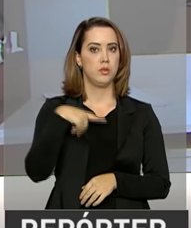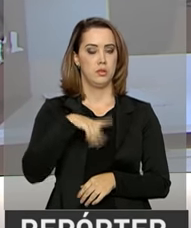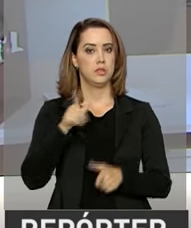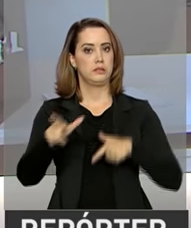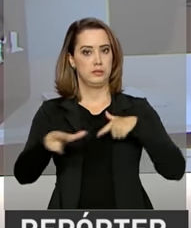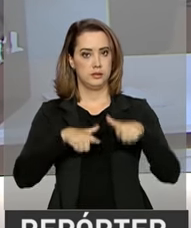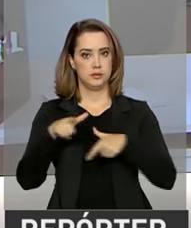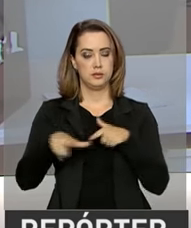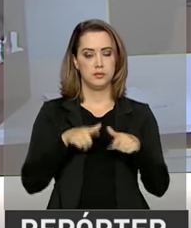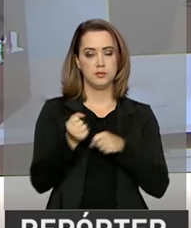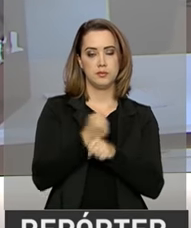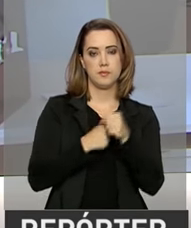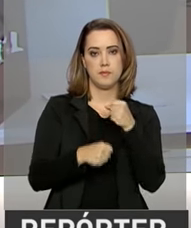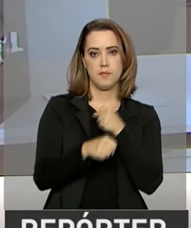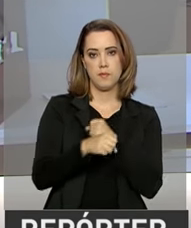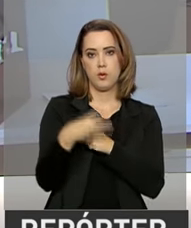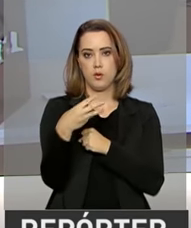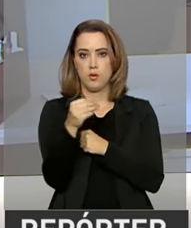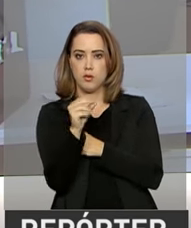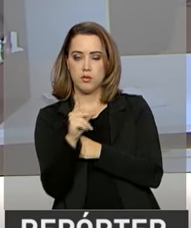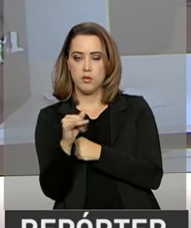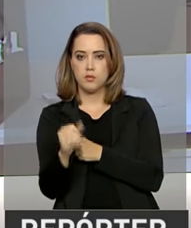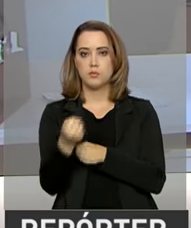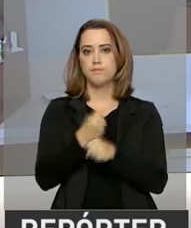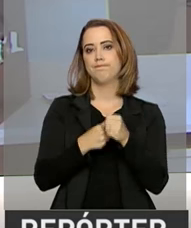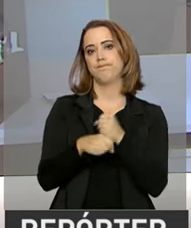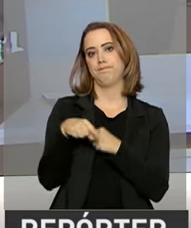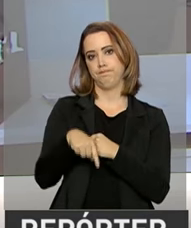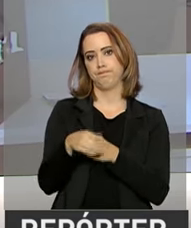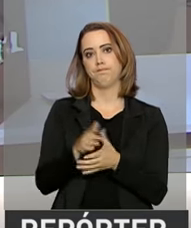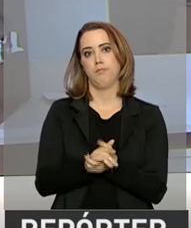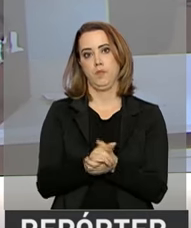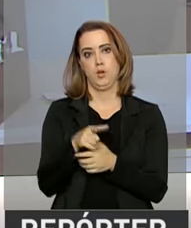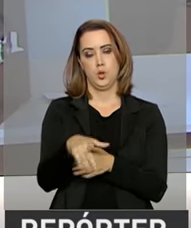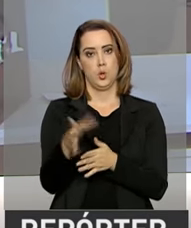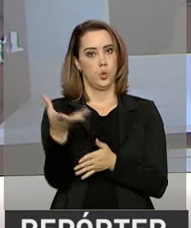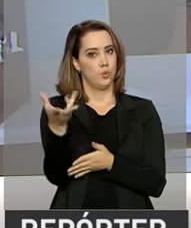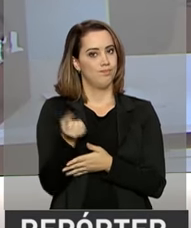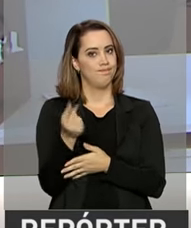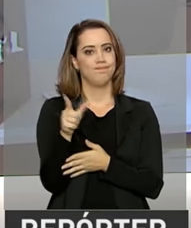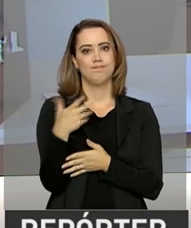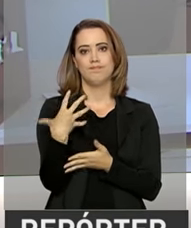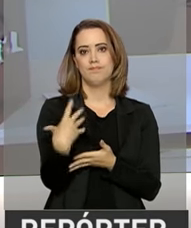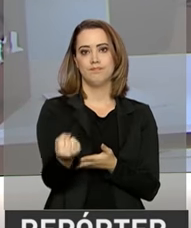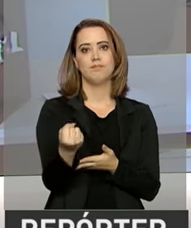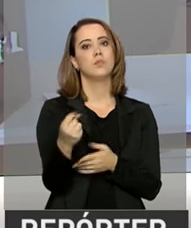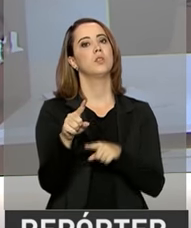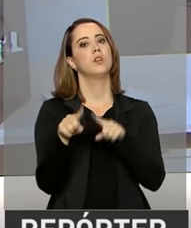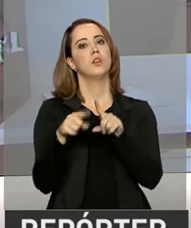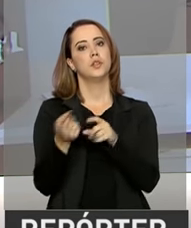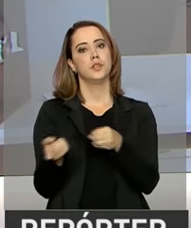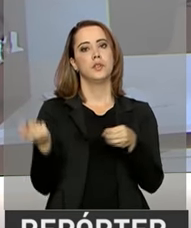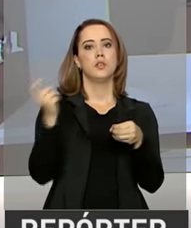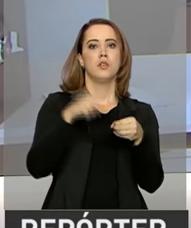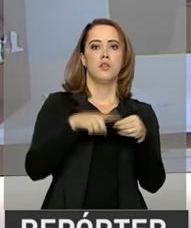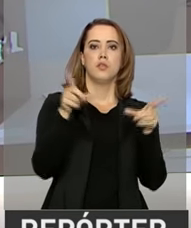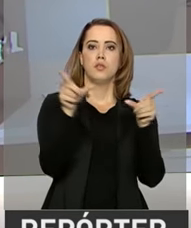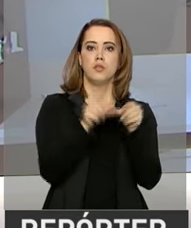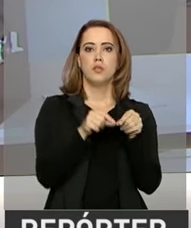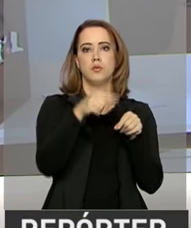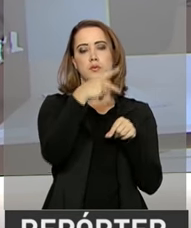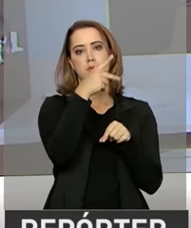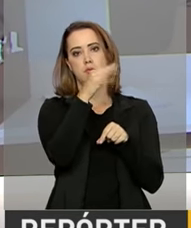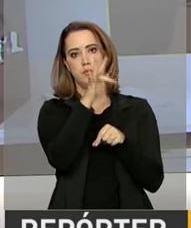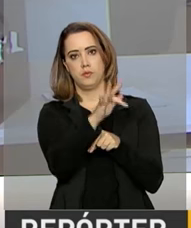atividade remunerada pelo menos durante 30 dias. Os recursos que não forem sacados retornam para o fundo de amparo